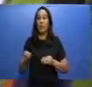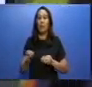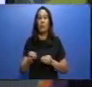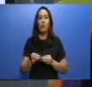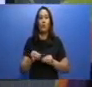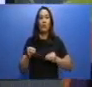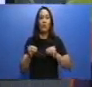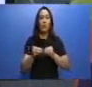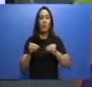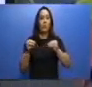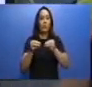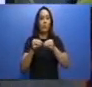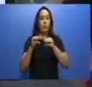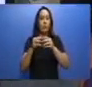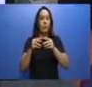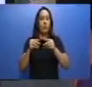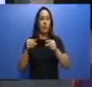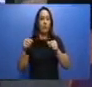Continuando.